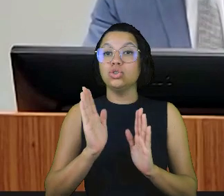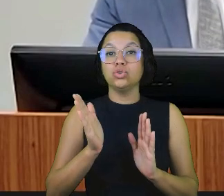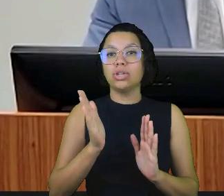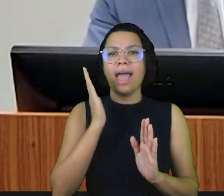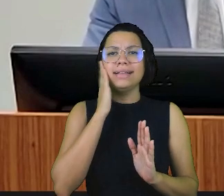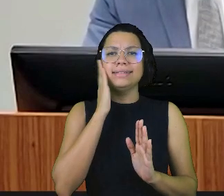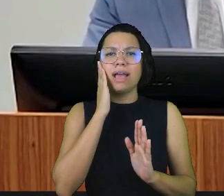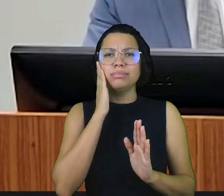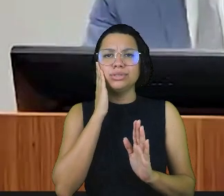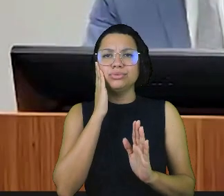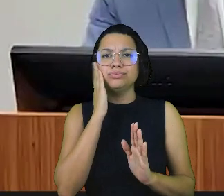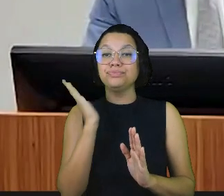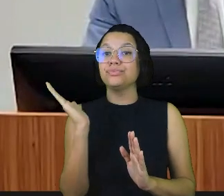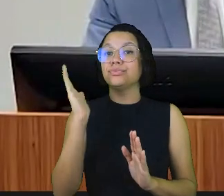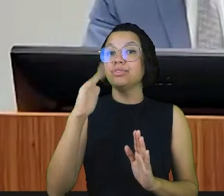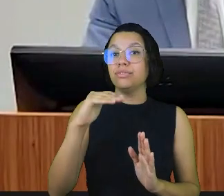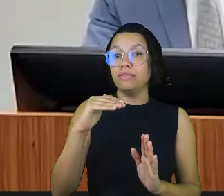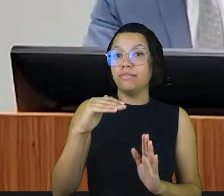presunção, vem